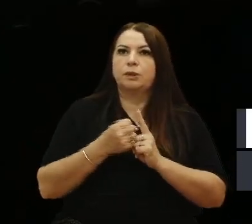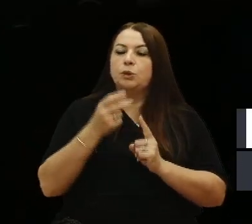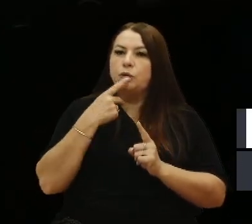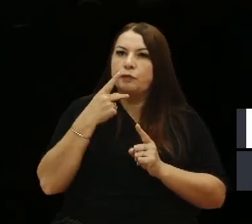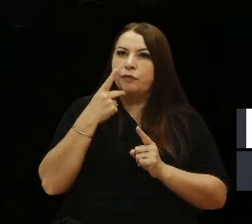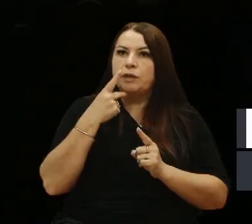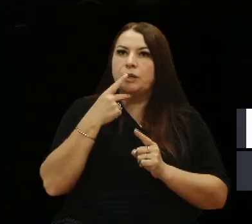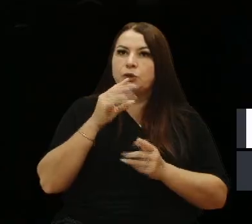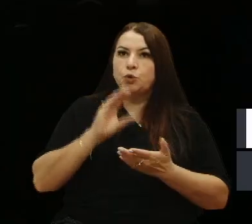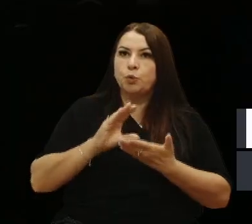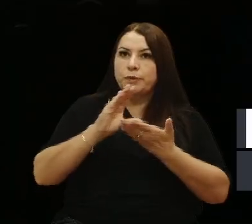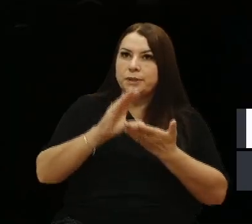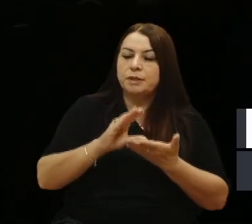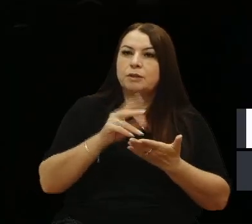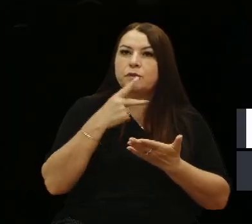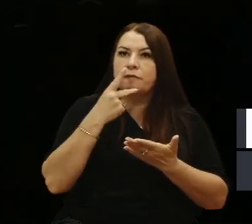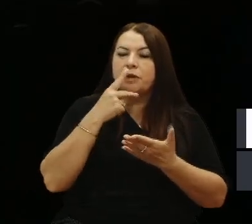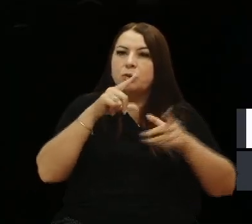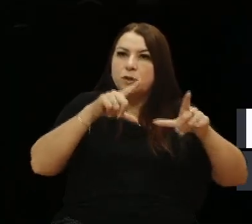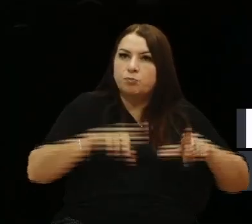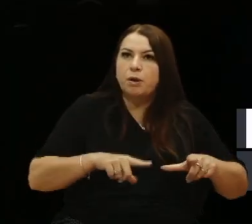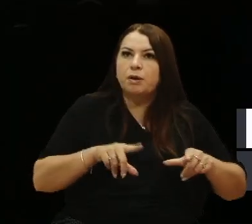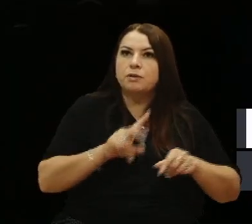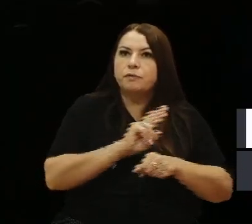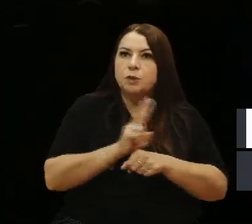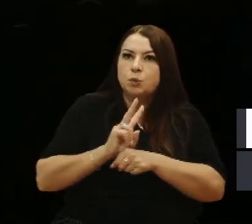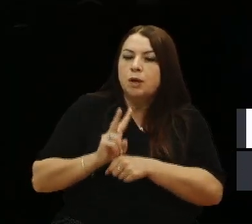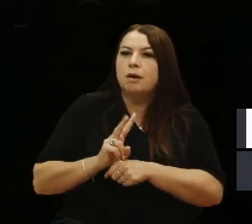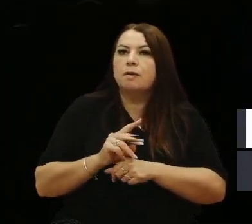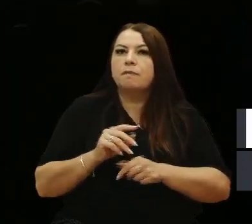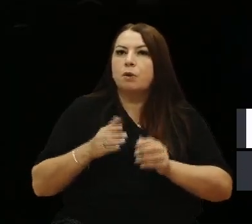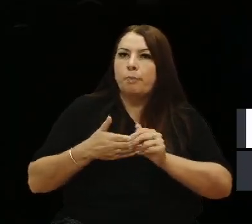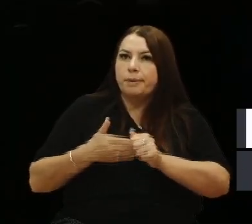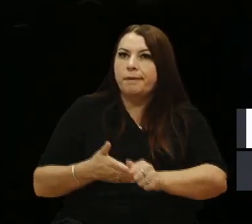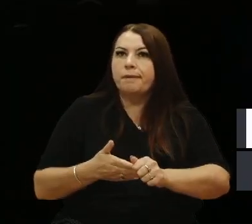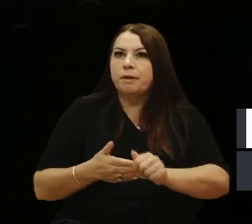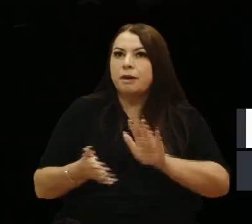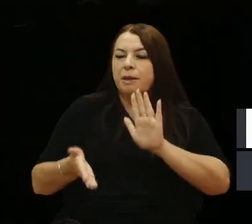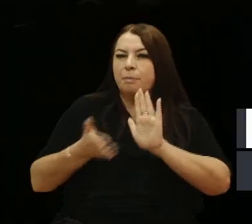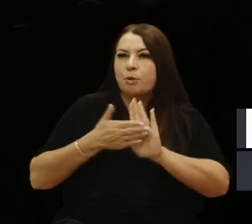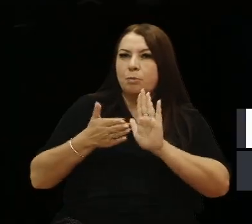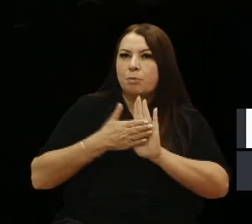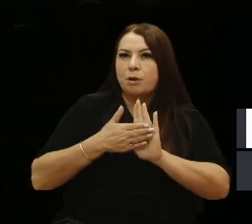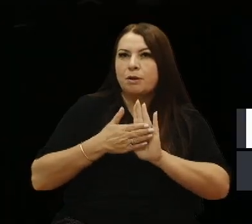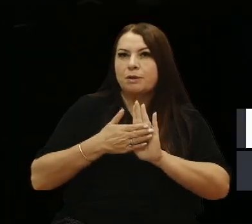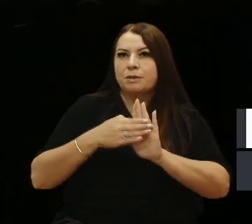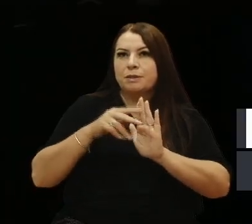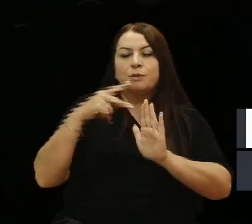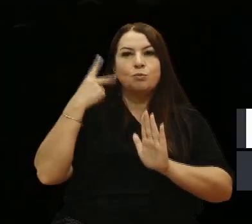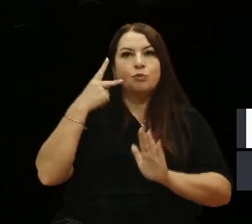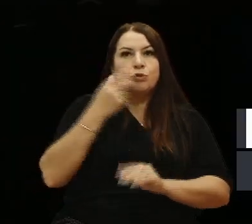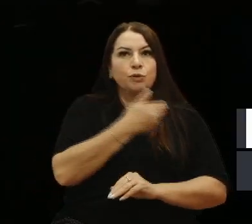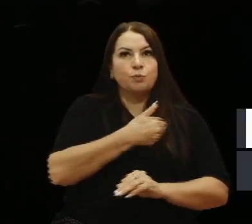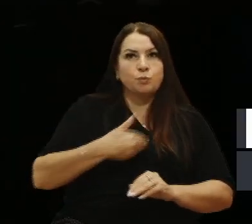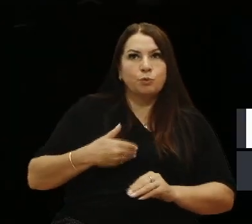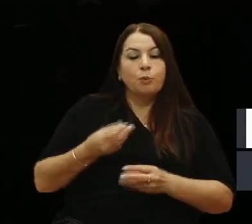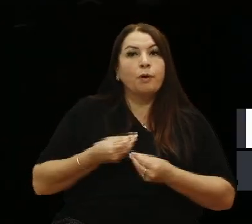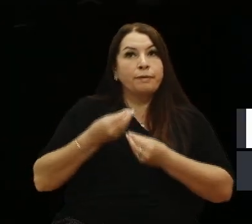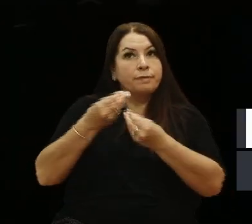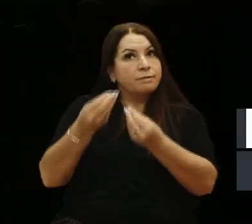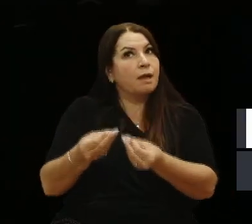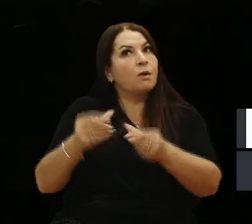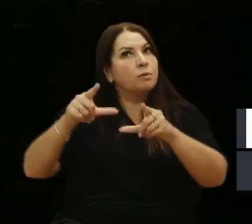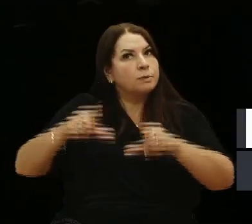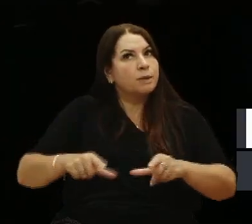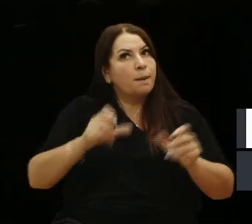de conselho, a gente está falando de um espaço que vai fiscalizar, vai acompanhar, vai propor as políticas públicas. E quando a gente dá o